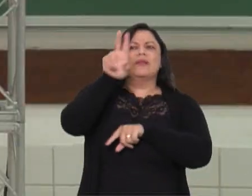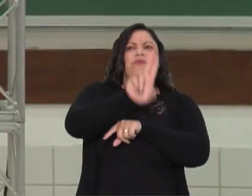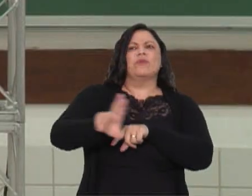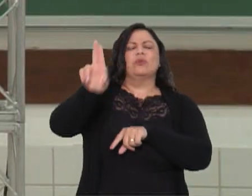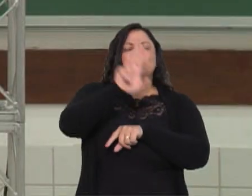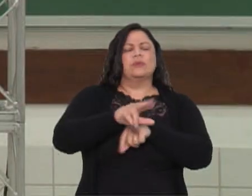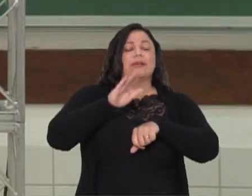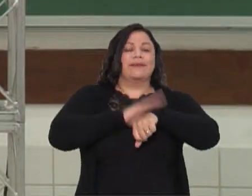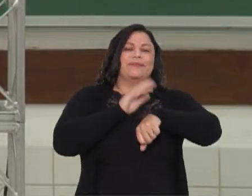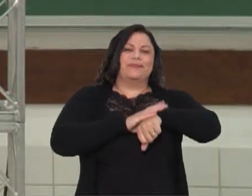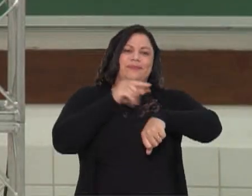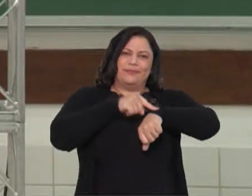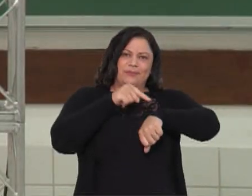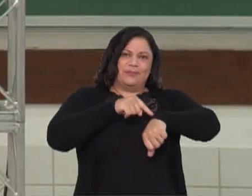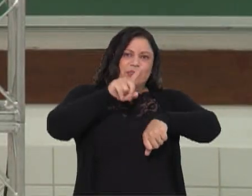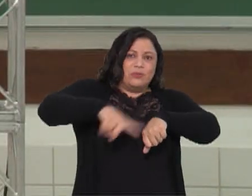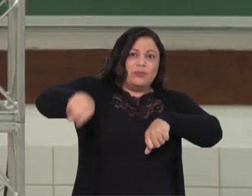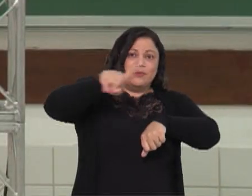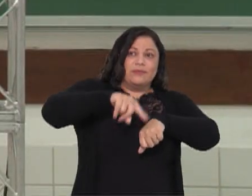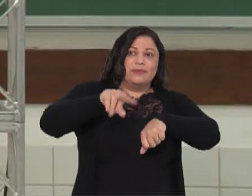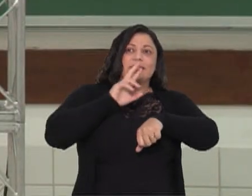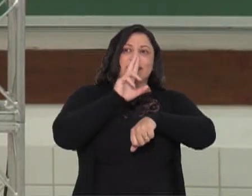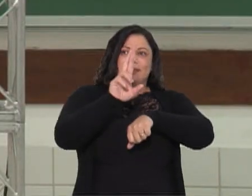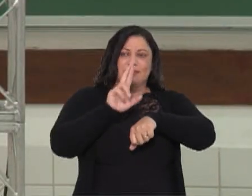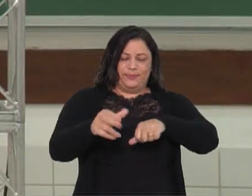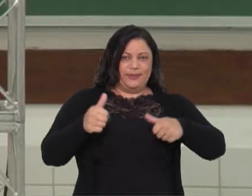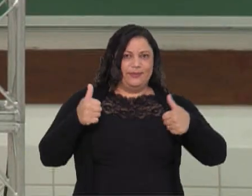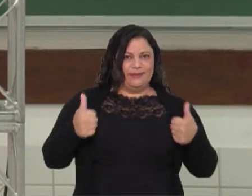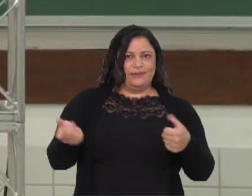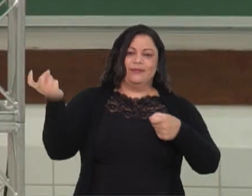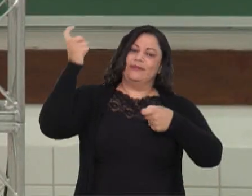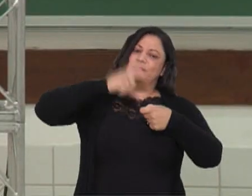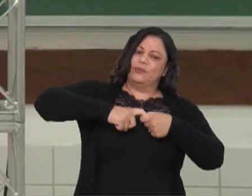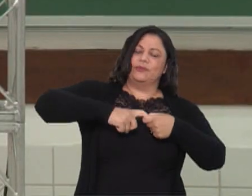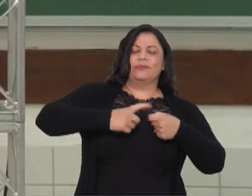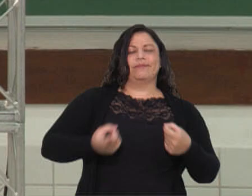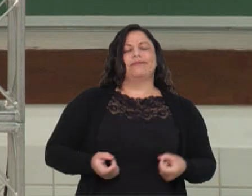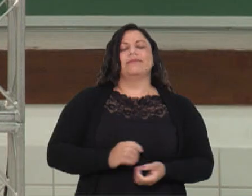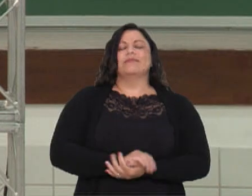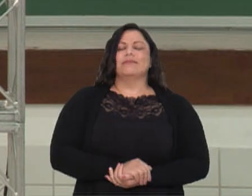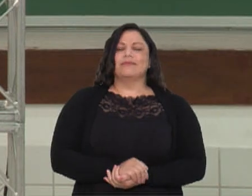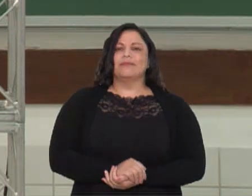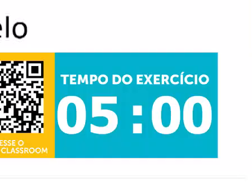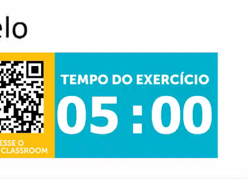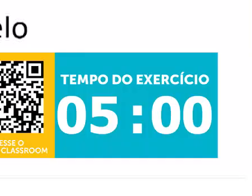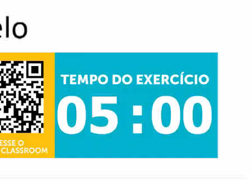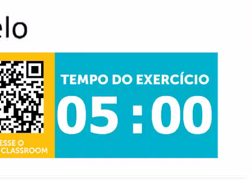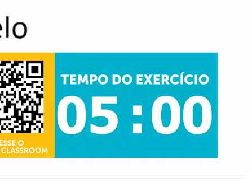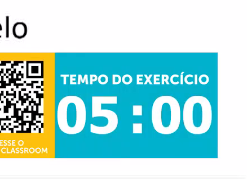Um tempinho para vocês fazerem e daqui a pouco nós voltamos com a correção, tudo bem?